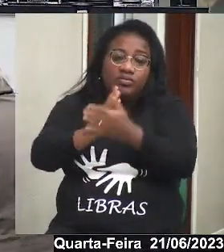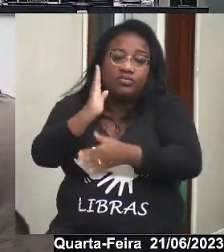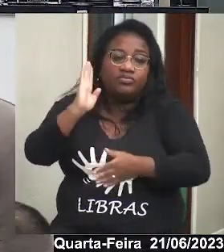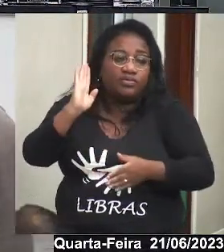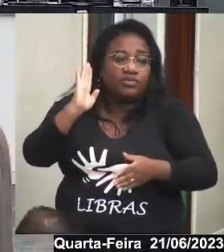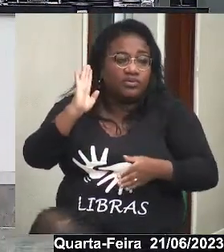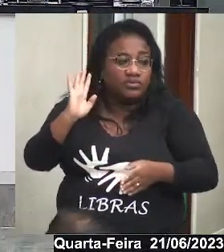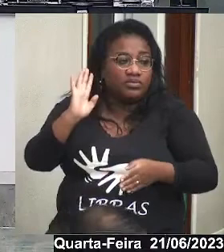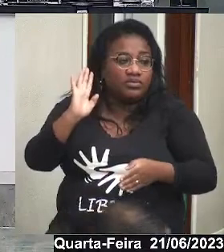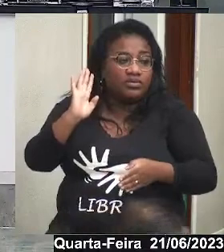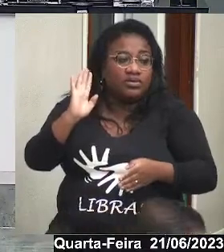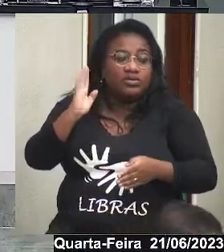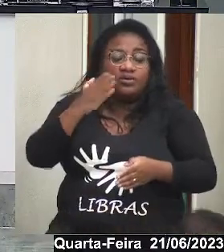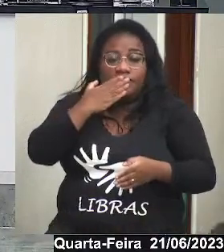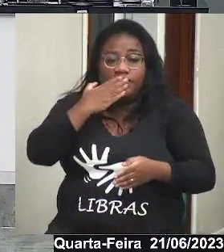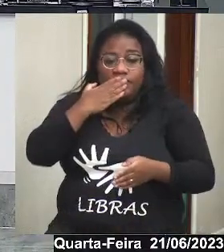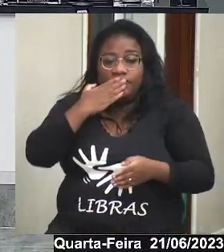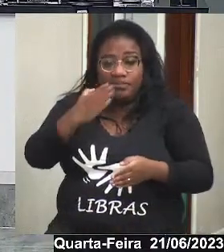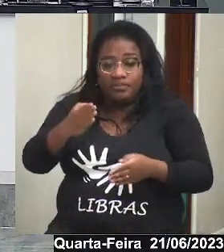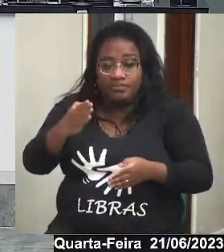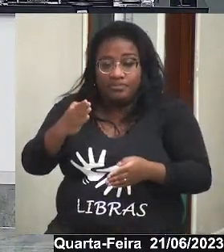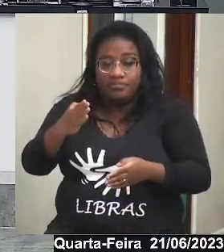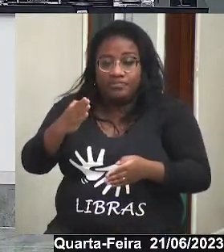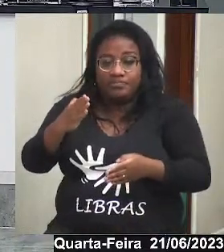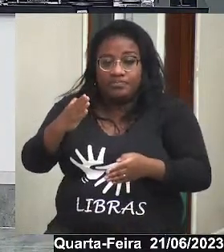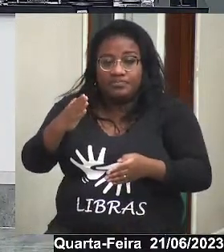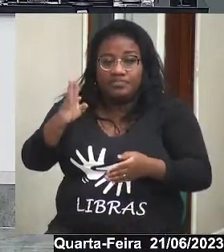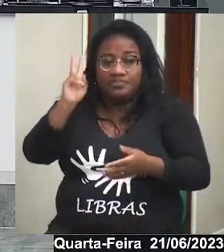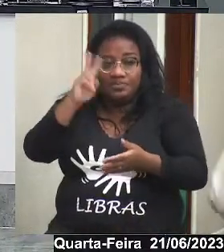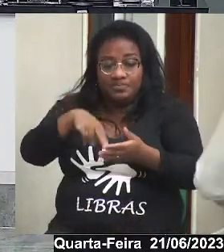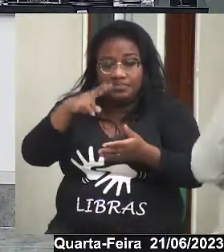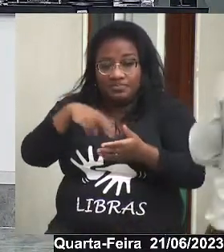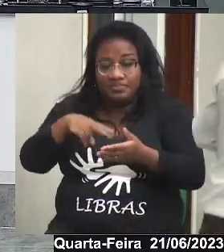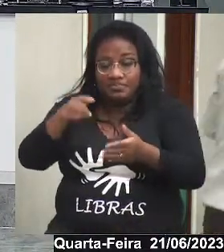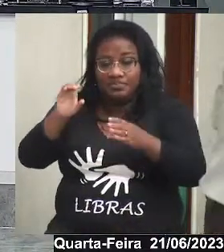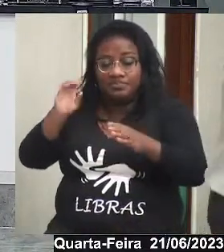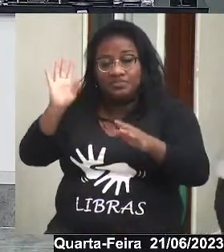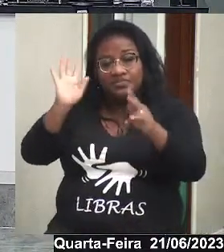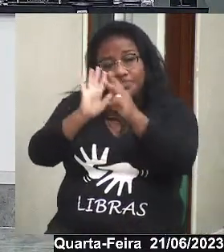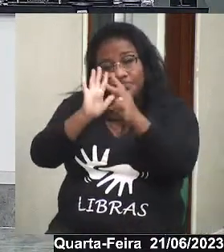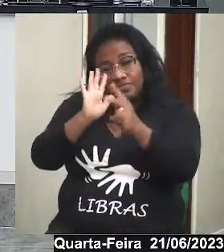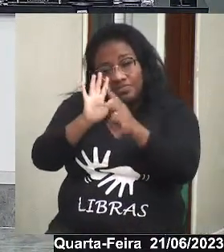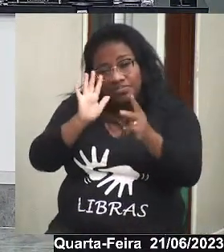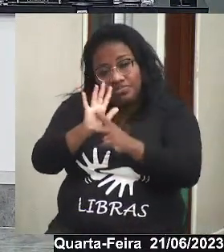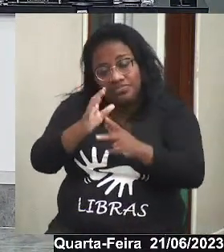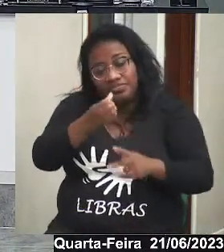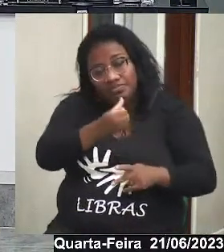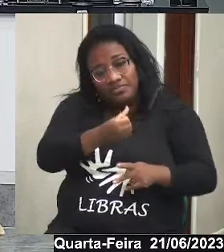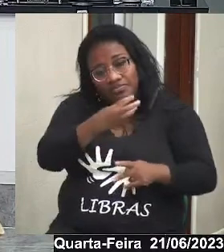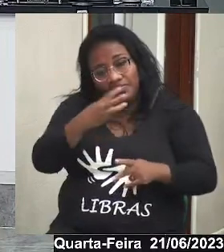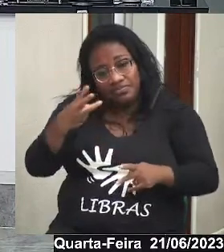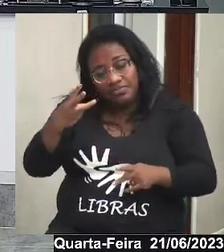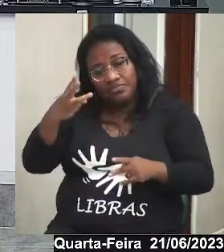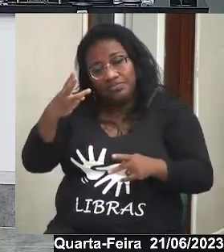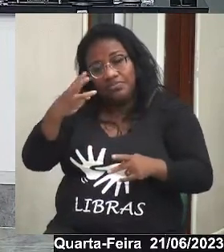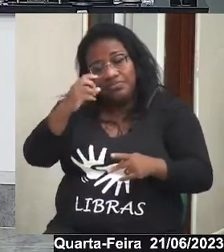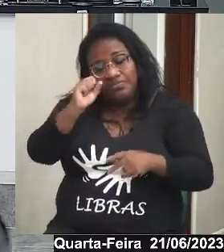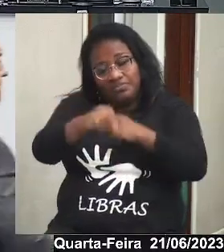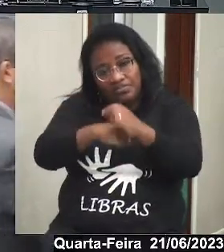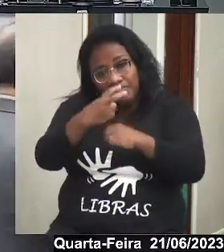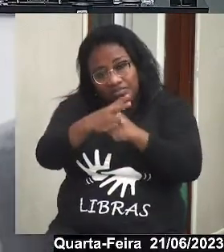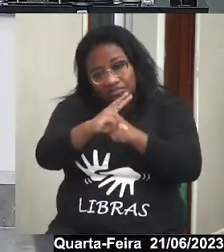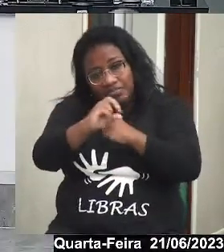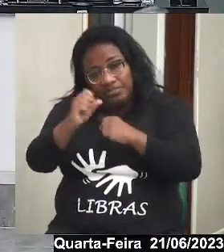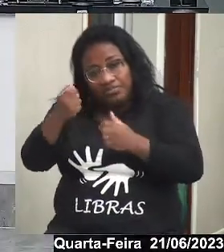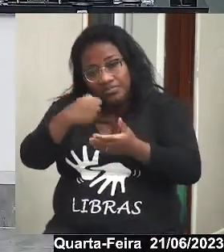está aprovado. Solicito ao senhor secretário que faça leitura do projeto de lei 63